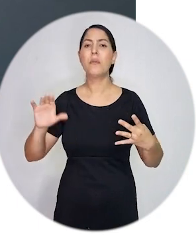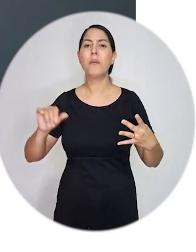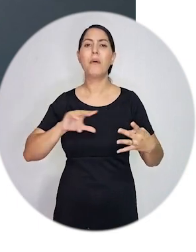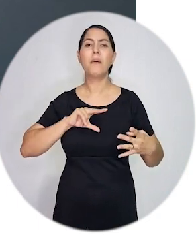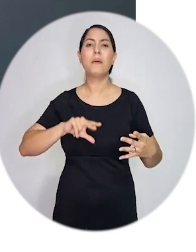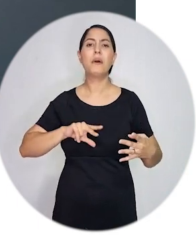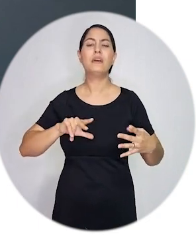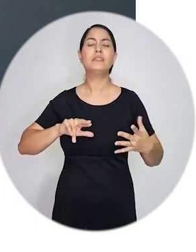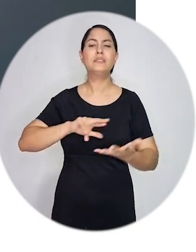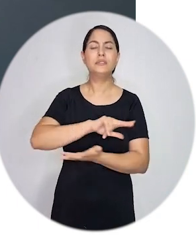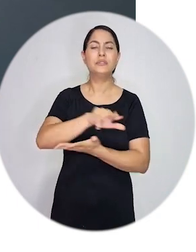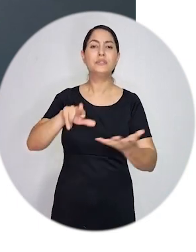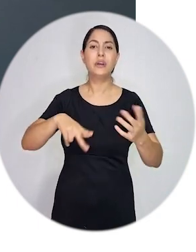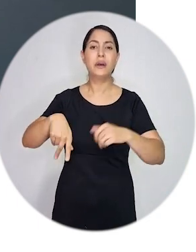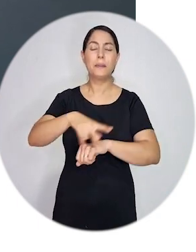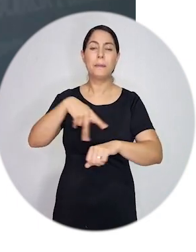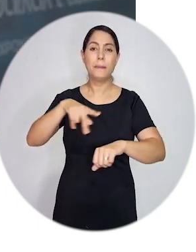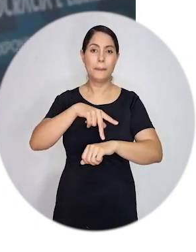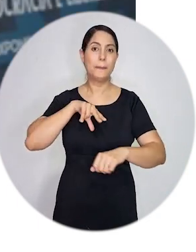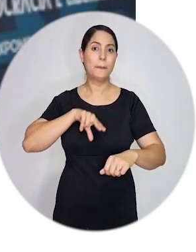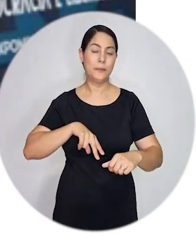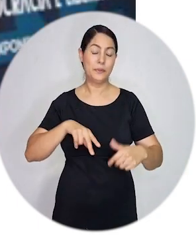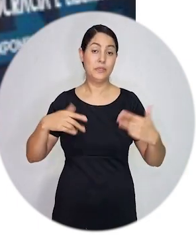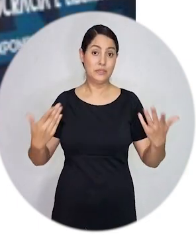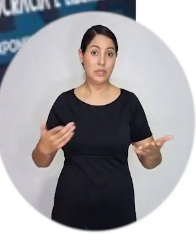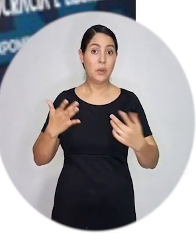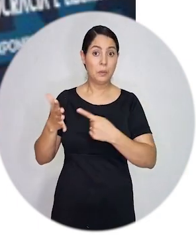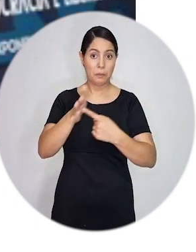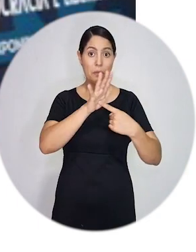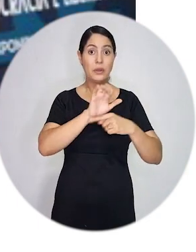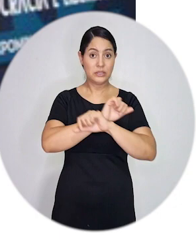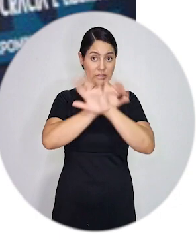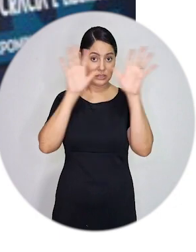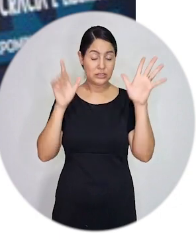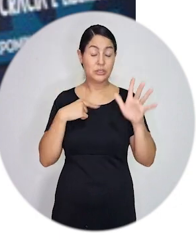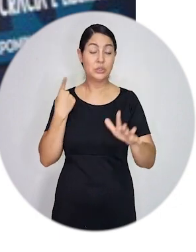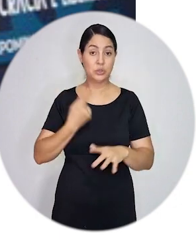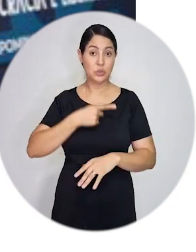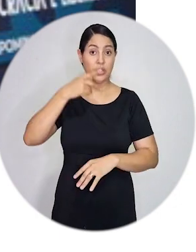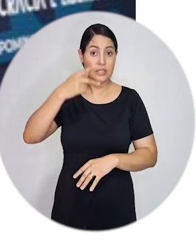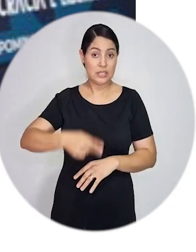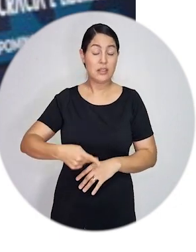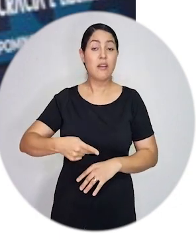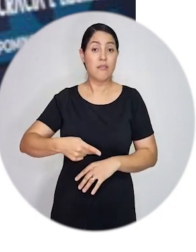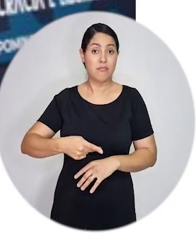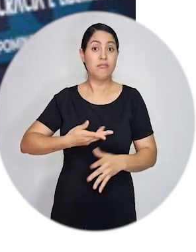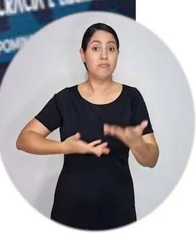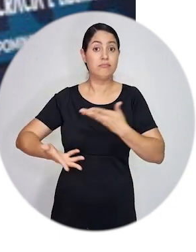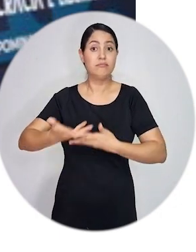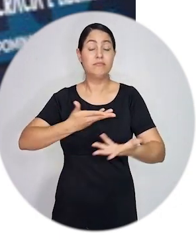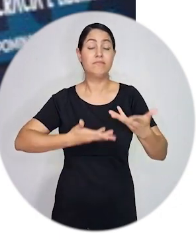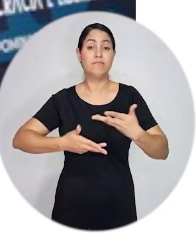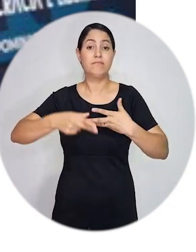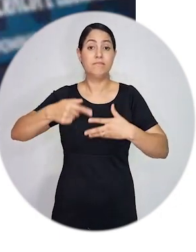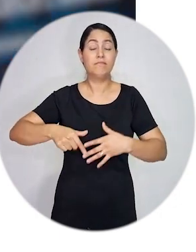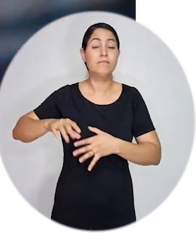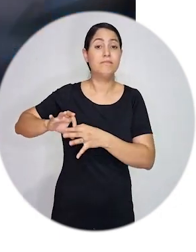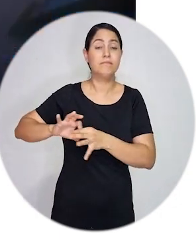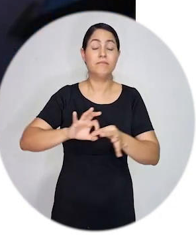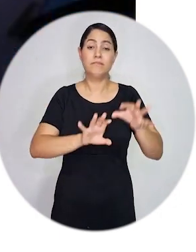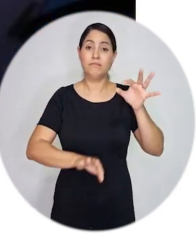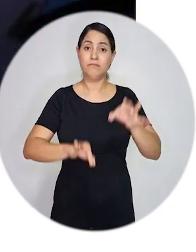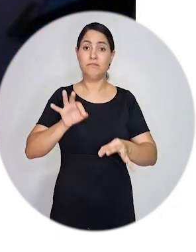Argentina, de Lisboa, de vários países de língua portuguesa. Portanto, demonstra toda a centralidade